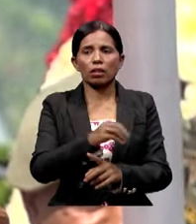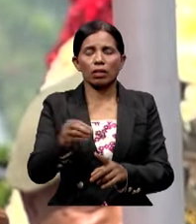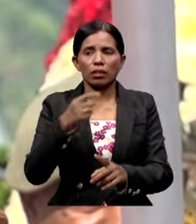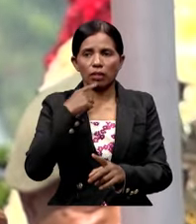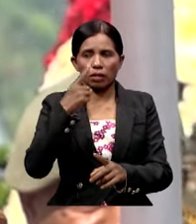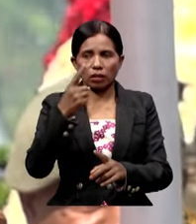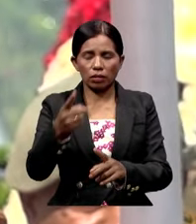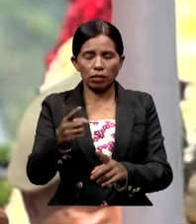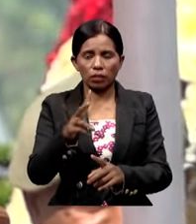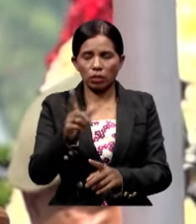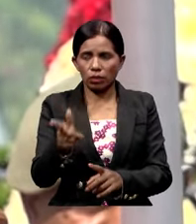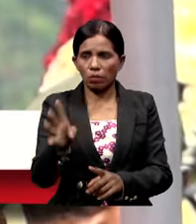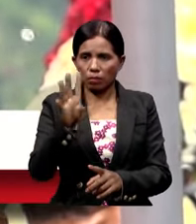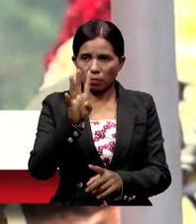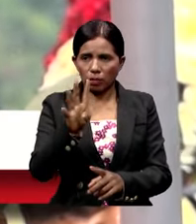2024,